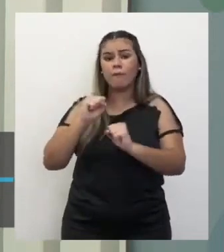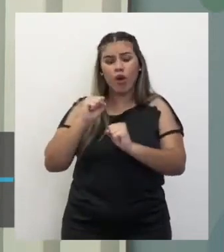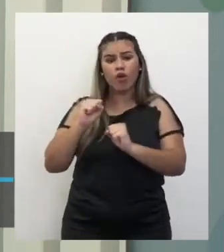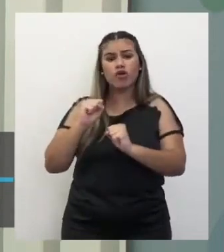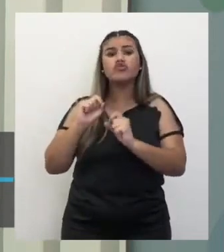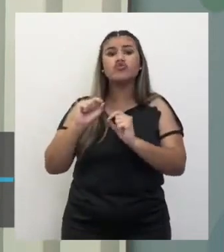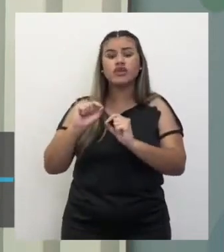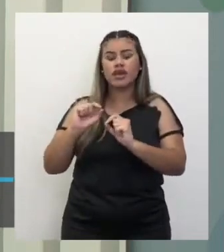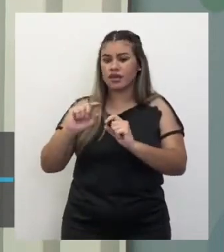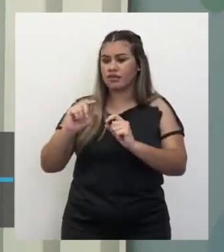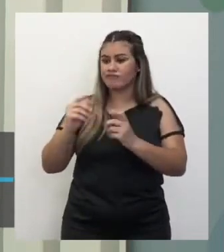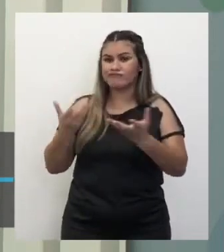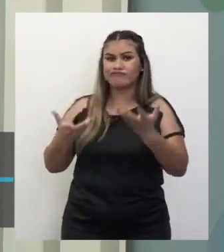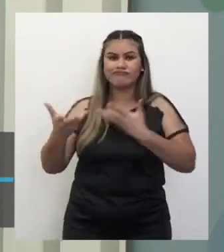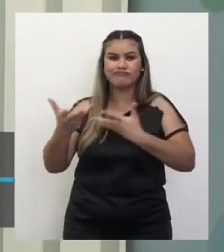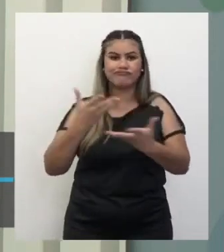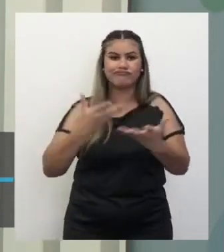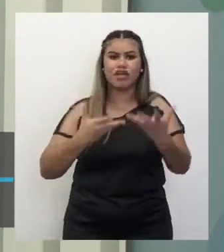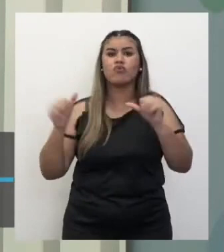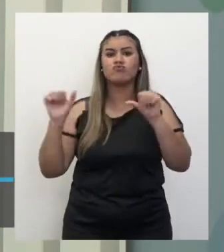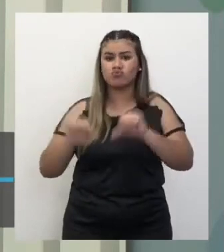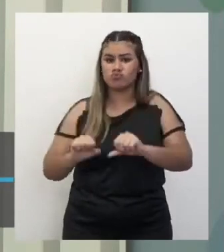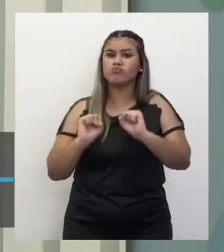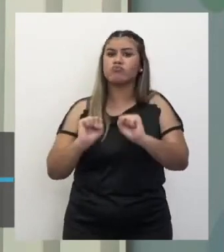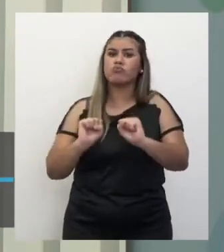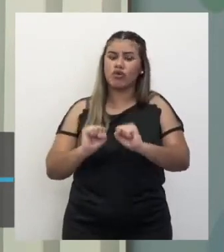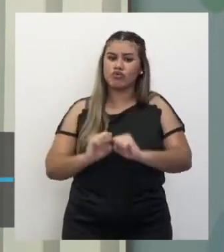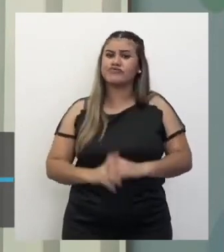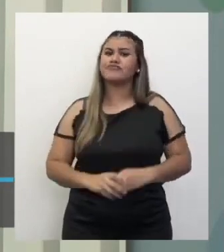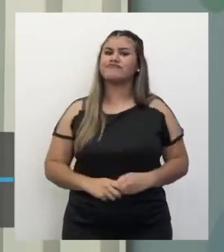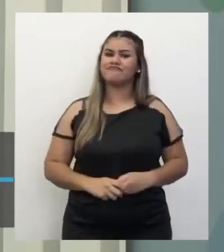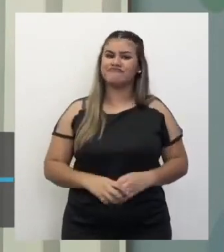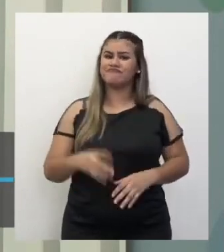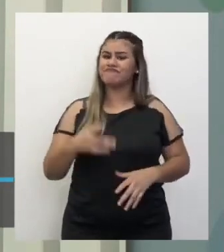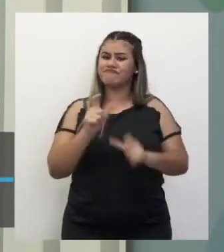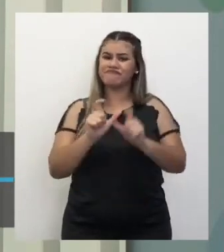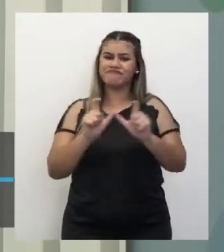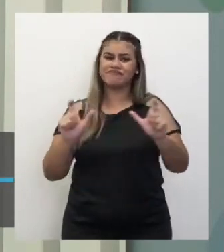humano e onde nós podemos chegar em tão simples palavras. Eu